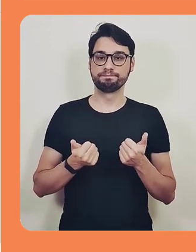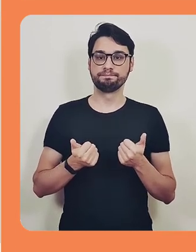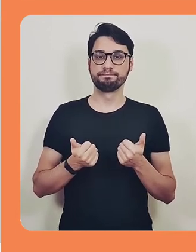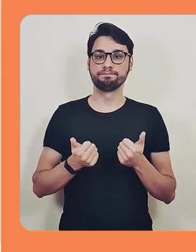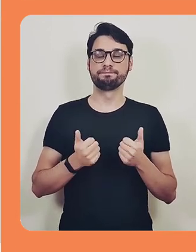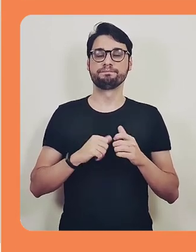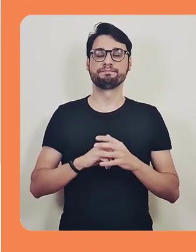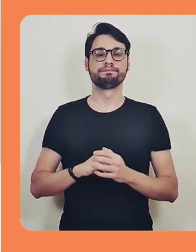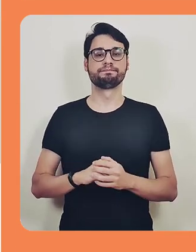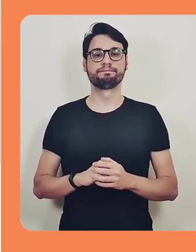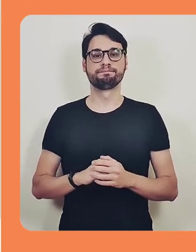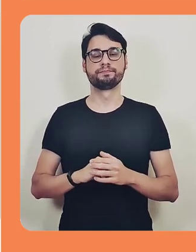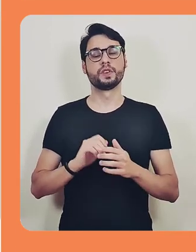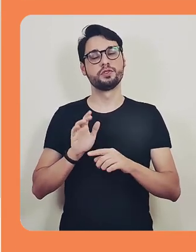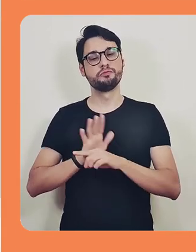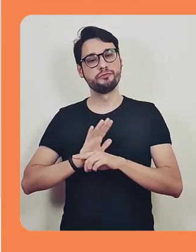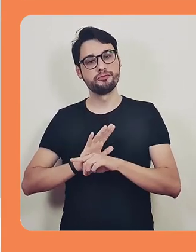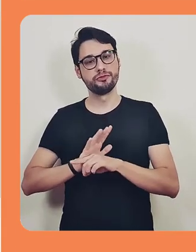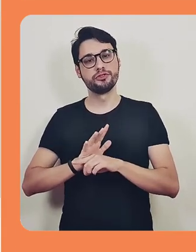Tudo bem?